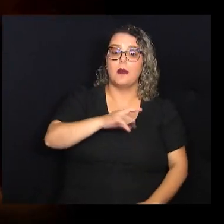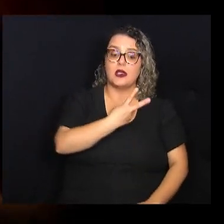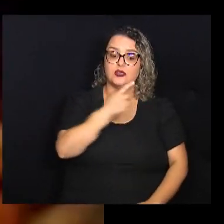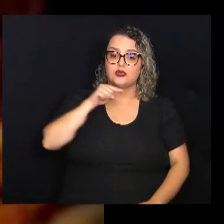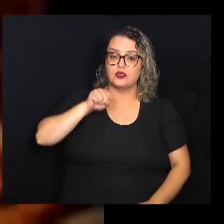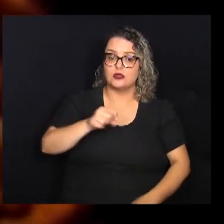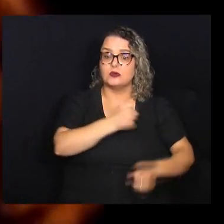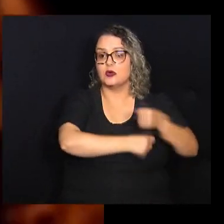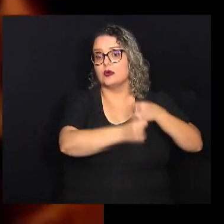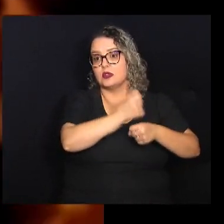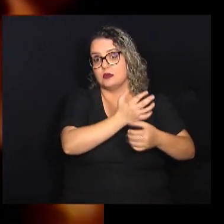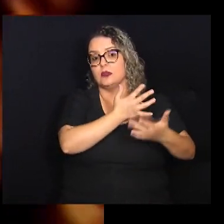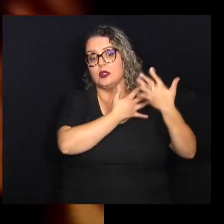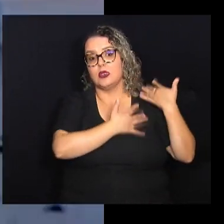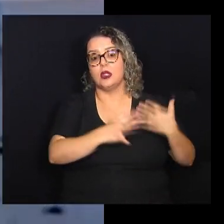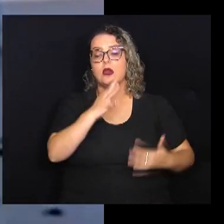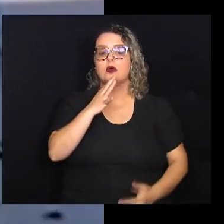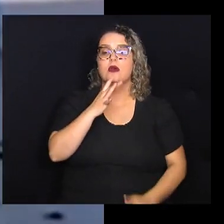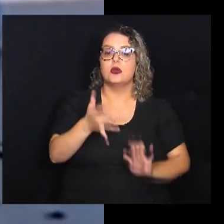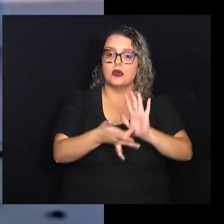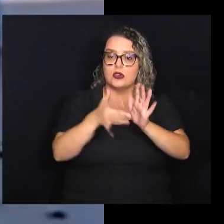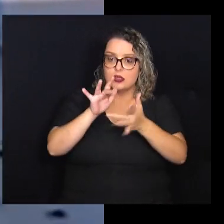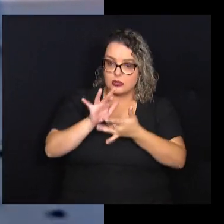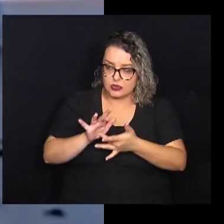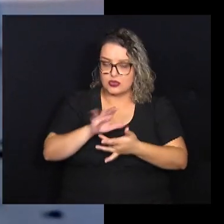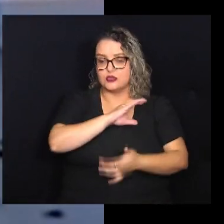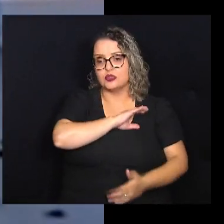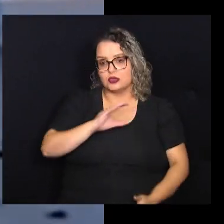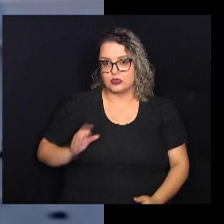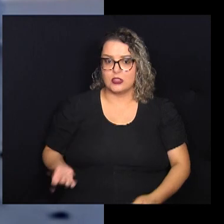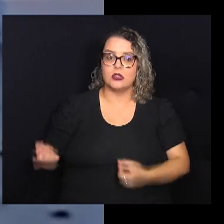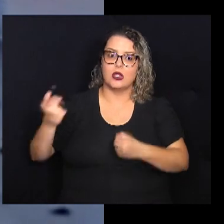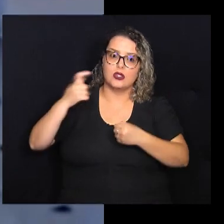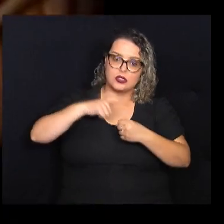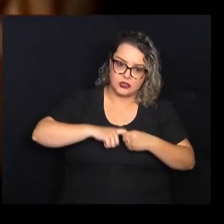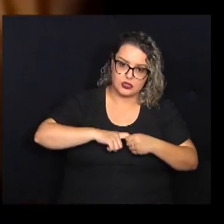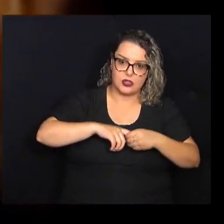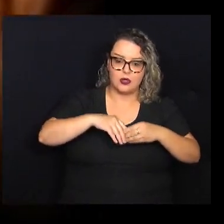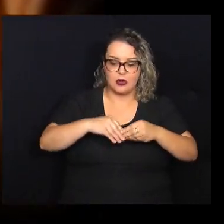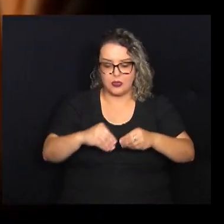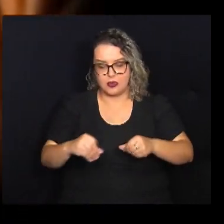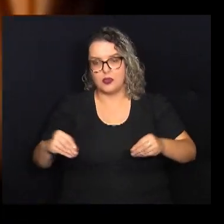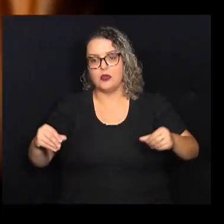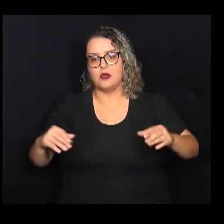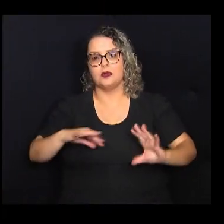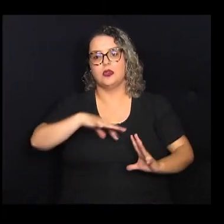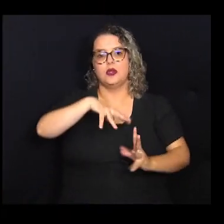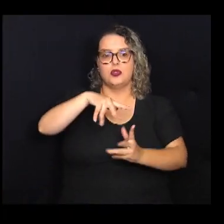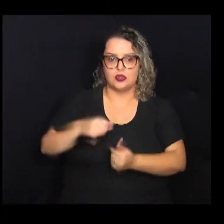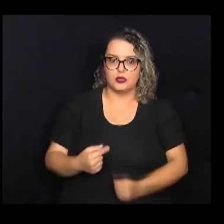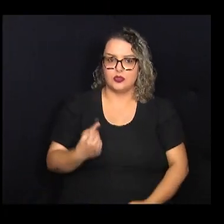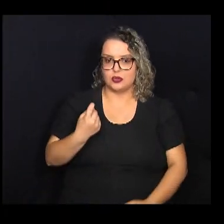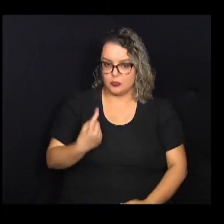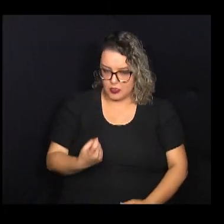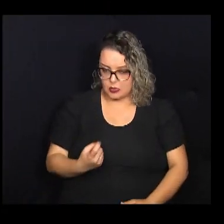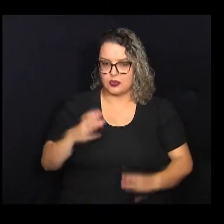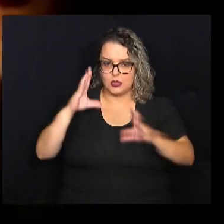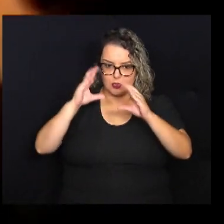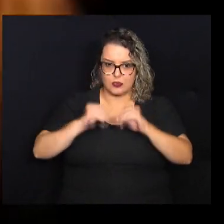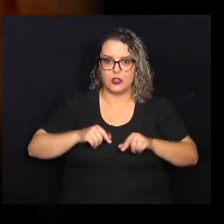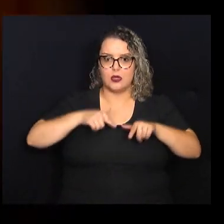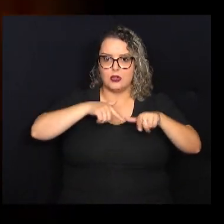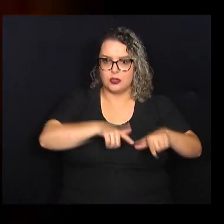e conheceu Jesus Cristo. Agora ele está de volta à Terra durante uma única noite num terreiro de Umbanda para contar